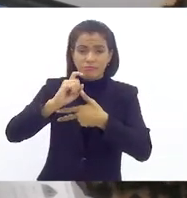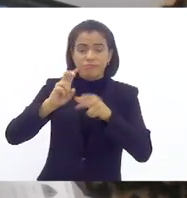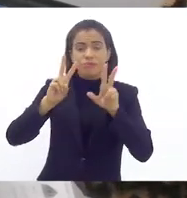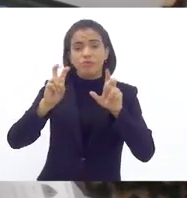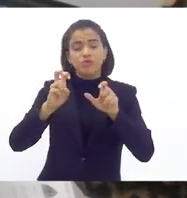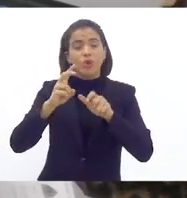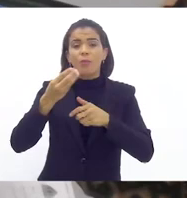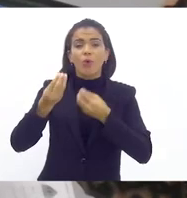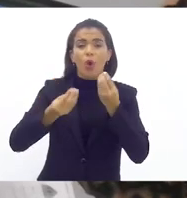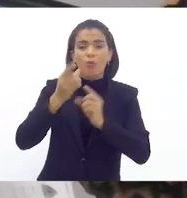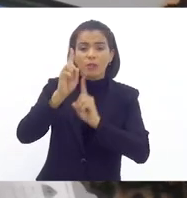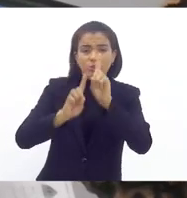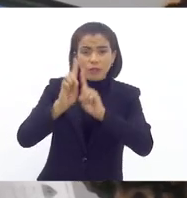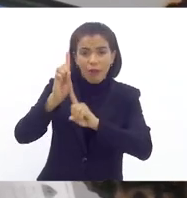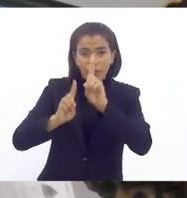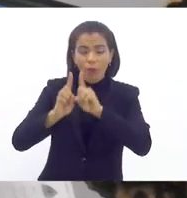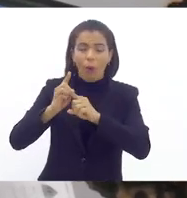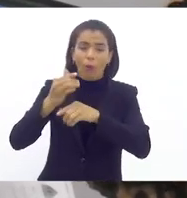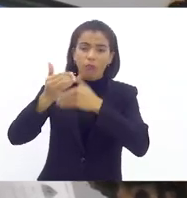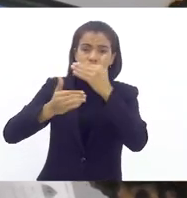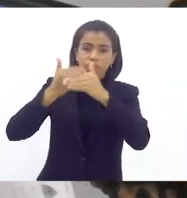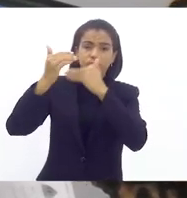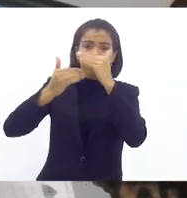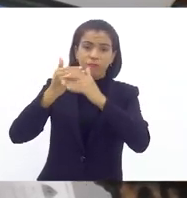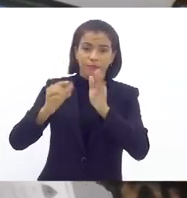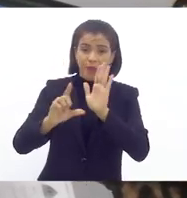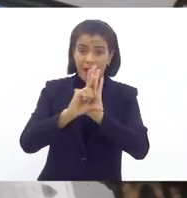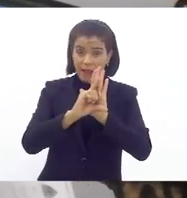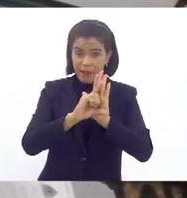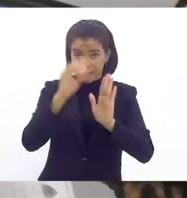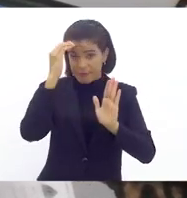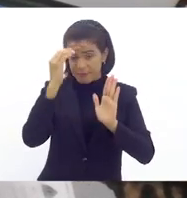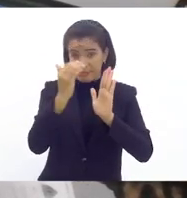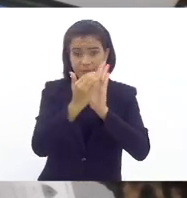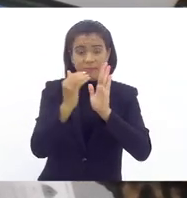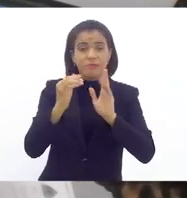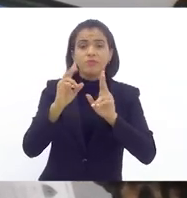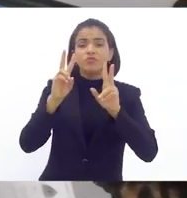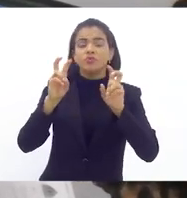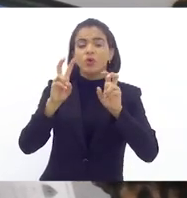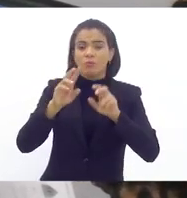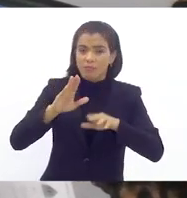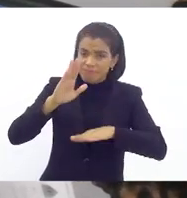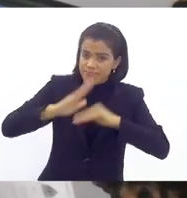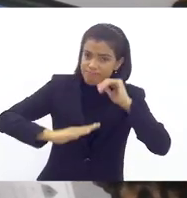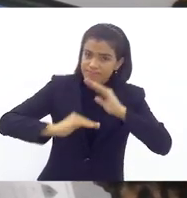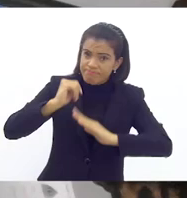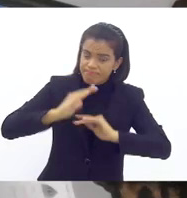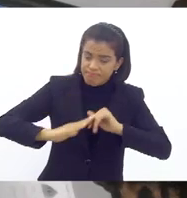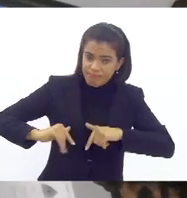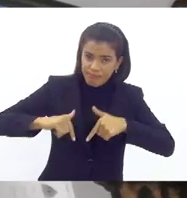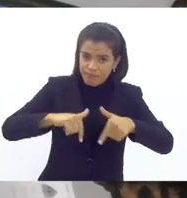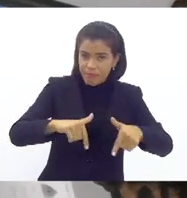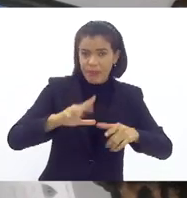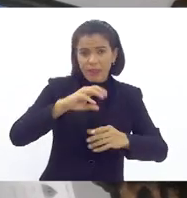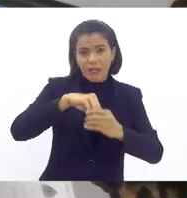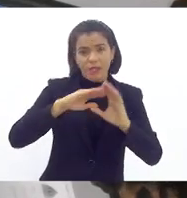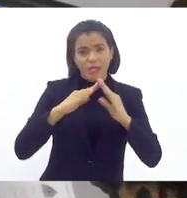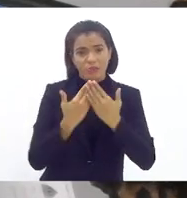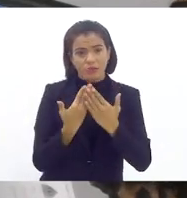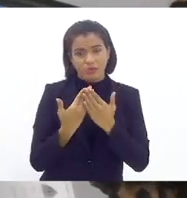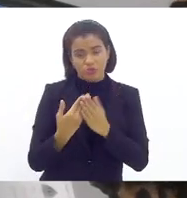de desempenho da lei no sentido de evidenciar sua real aplicação e efetividade nas escolas